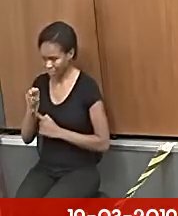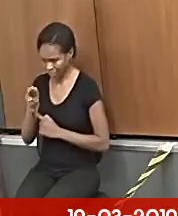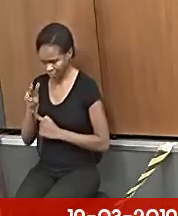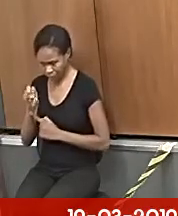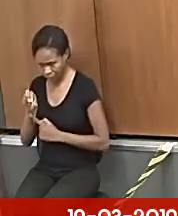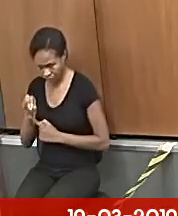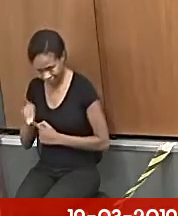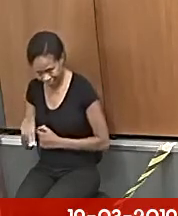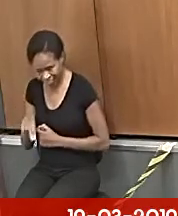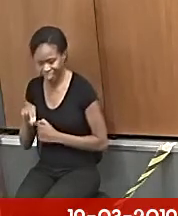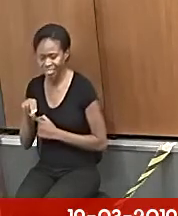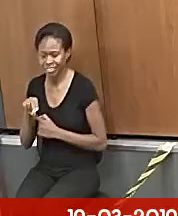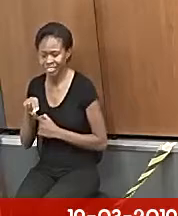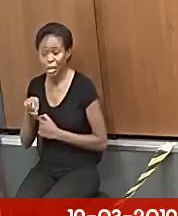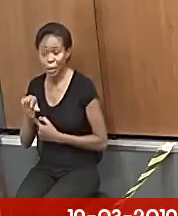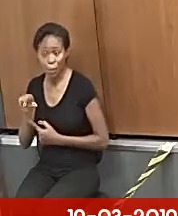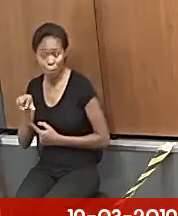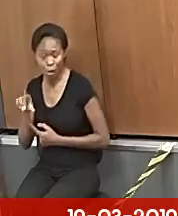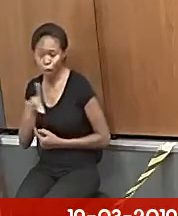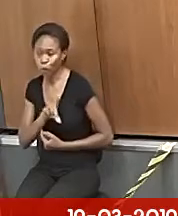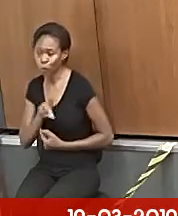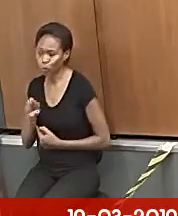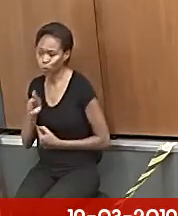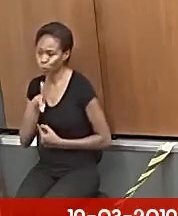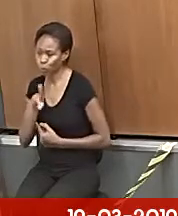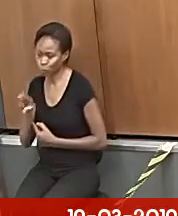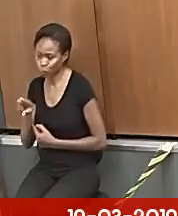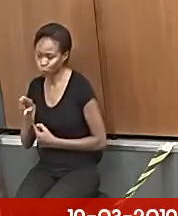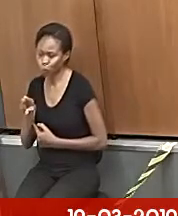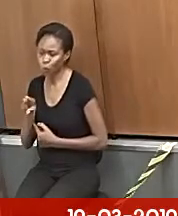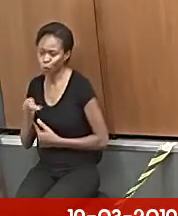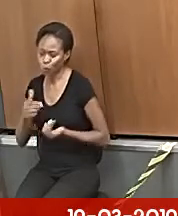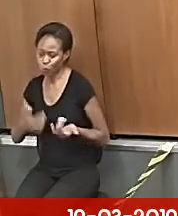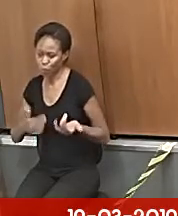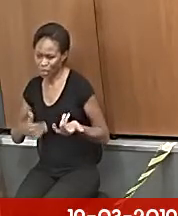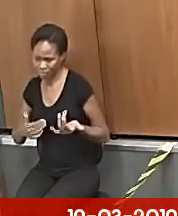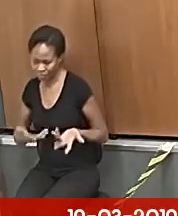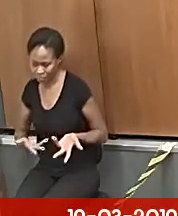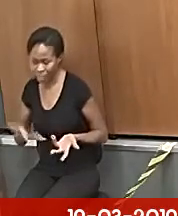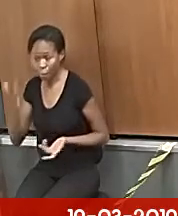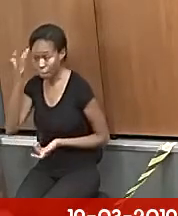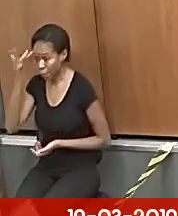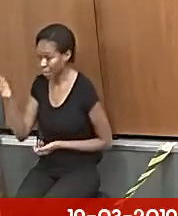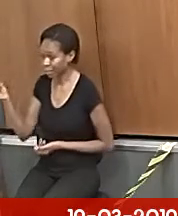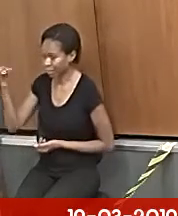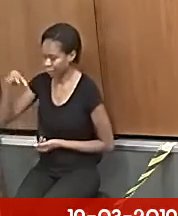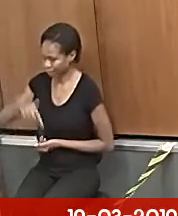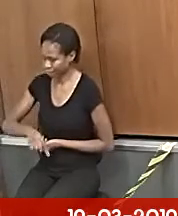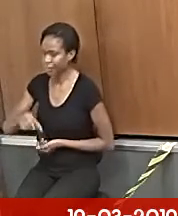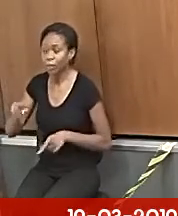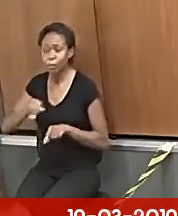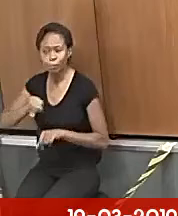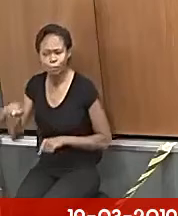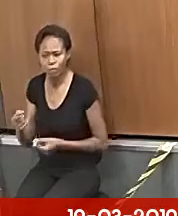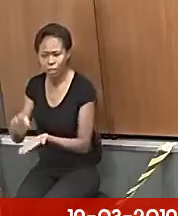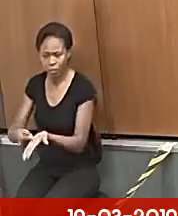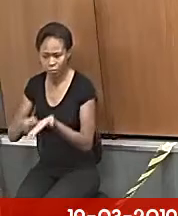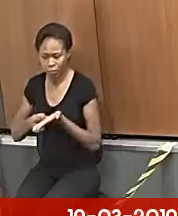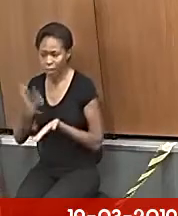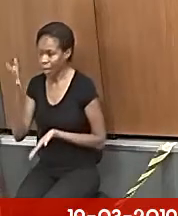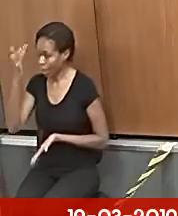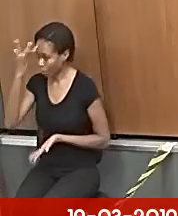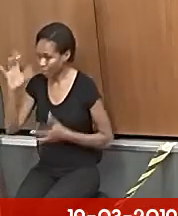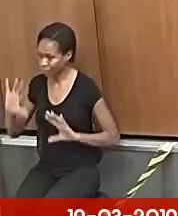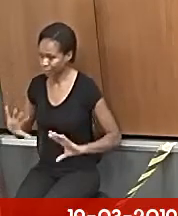do do cavaco que vai estar aqui amanhã eu quero aproveitar para deixar o convite para todos e todas aqui amanhã vamos